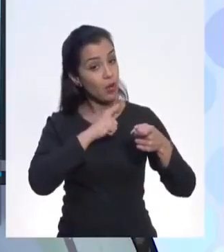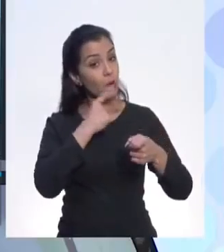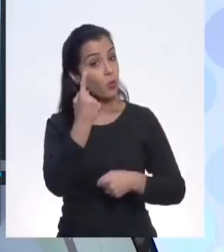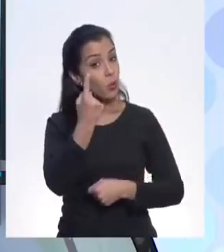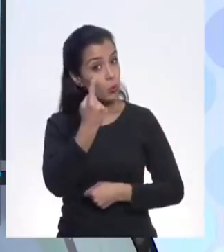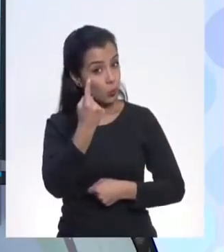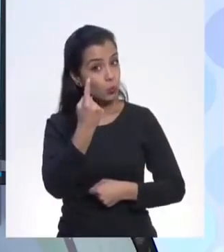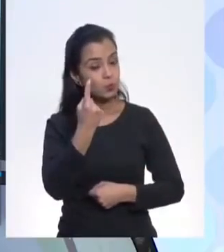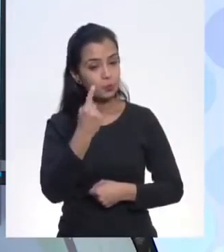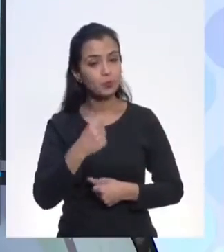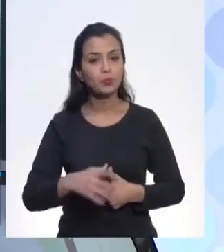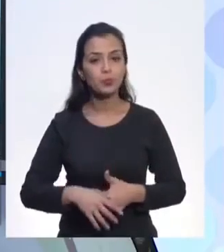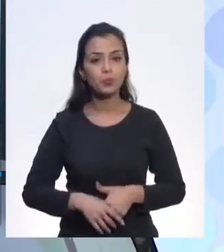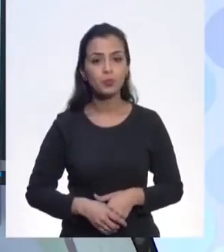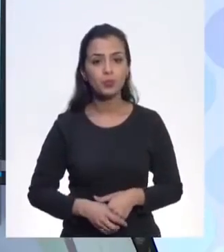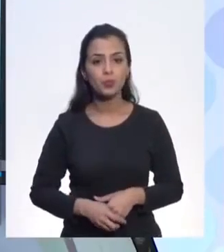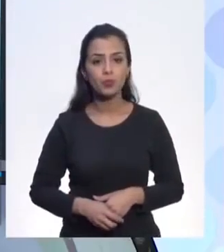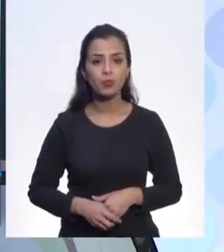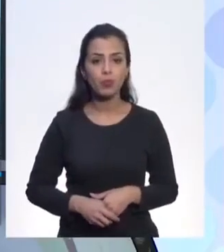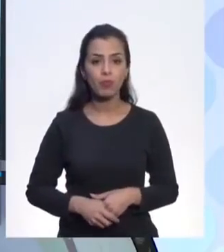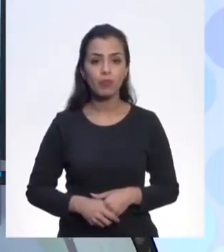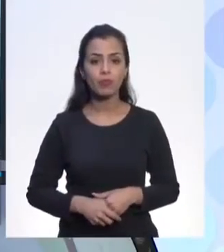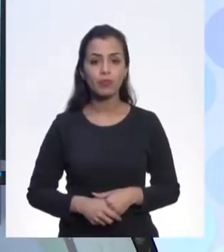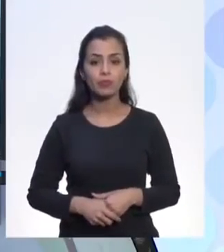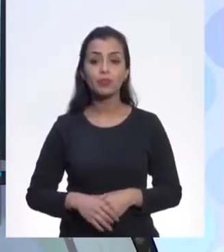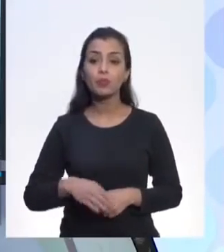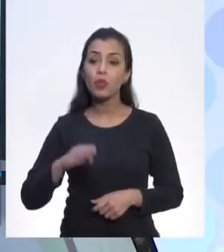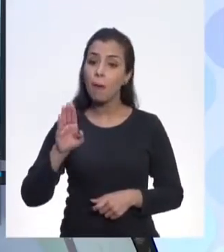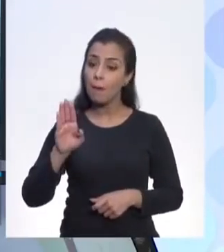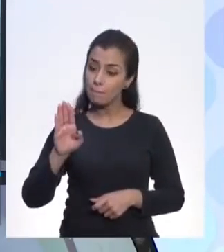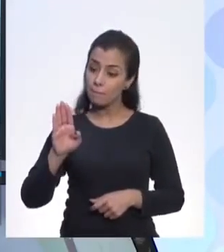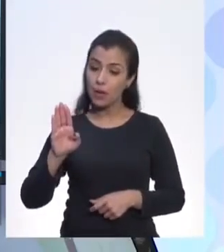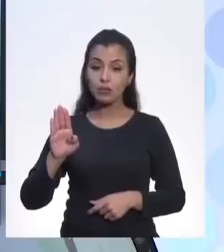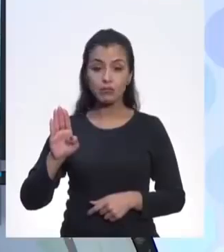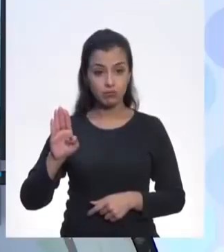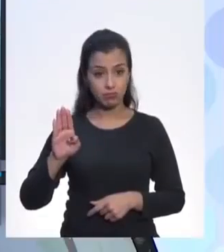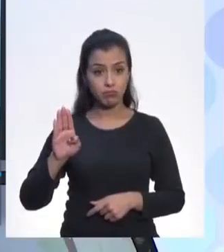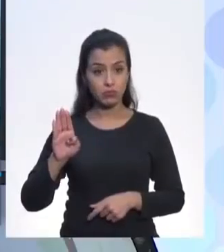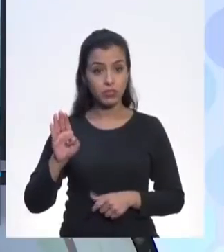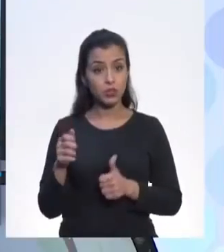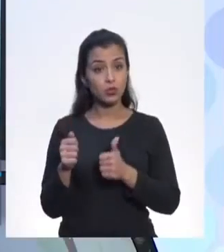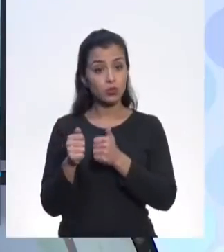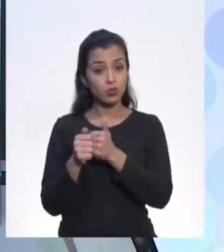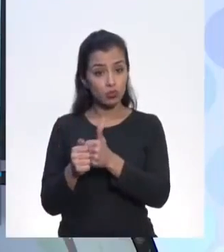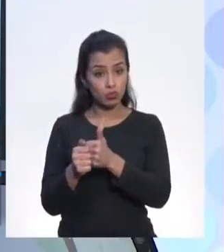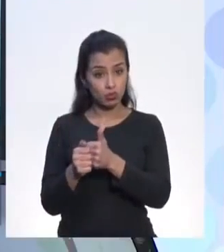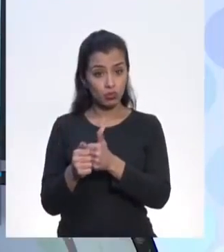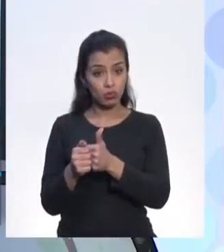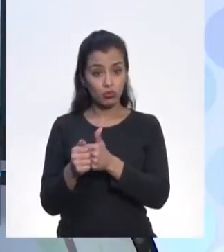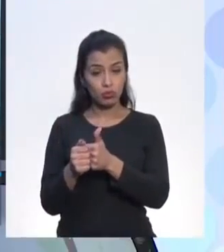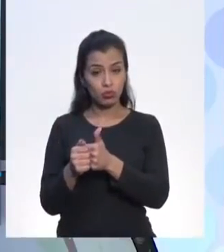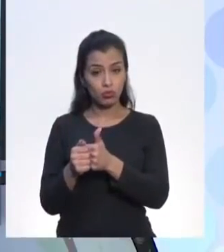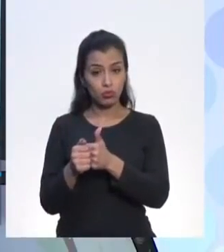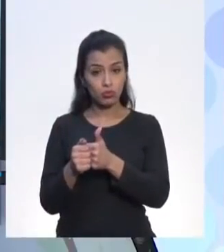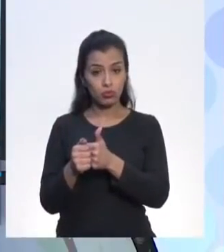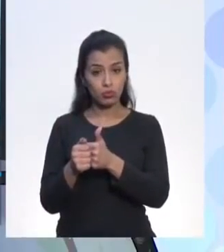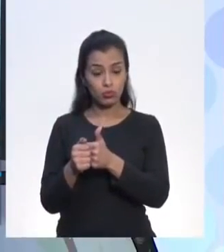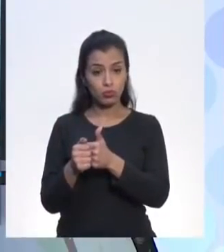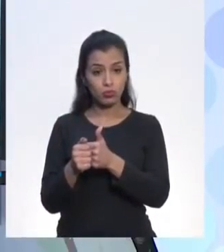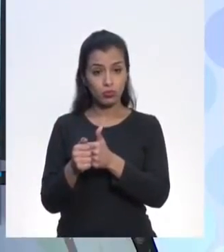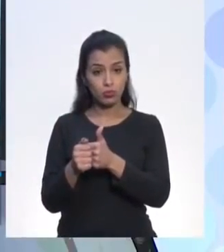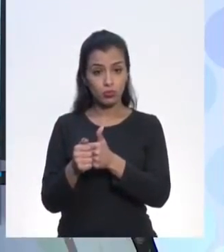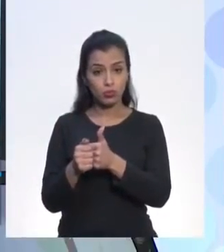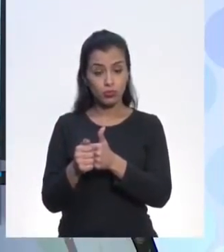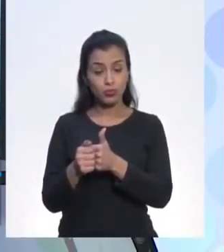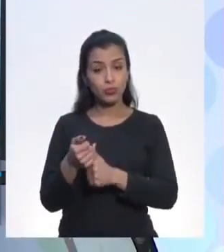1. O b é quem acompanha o x, então vai ser o 6. E o c é o